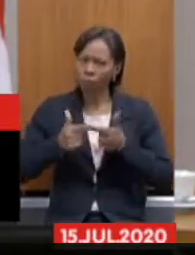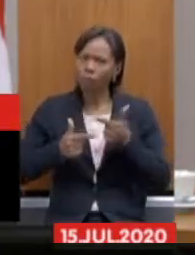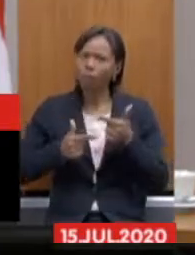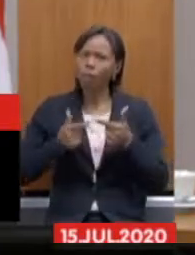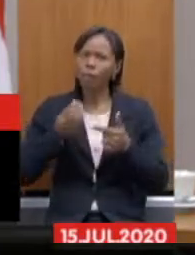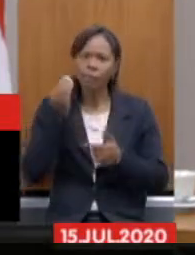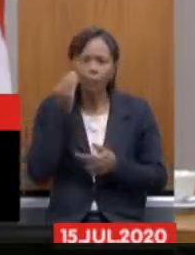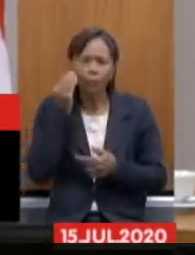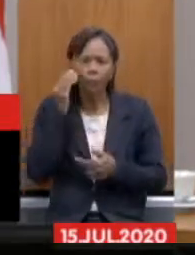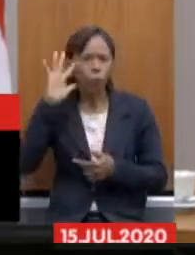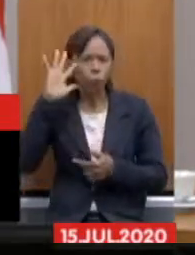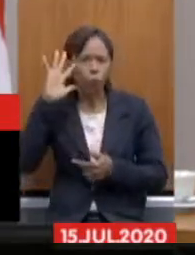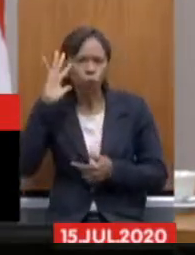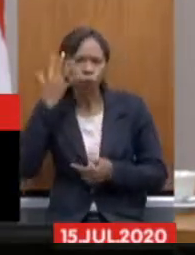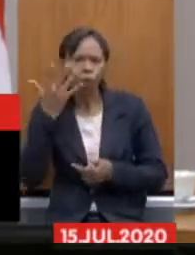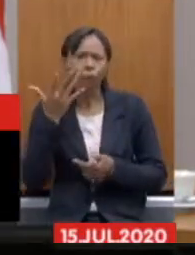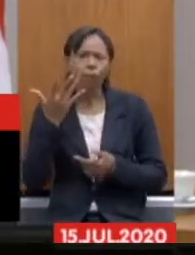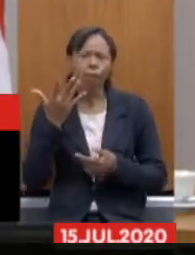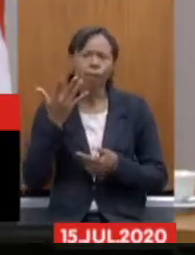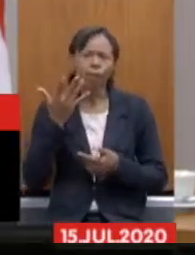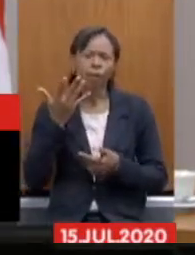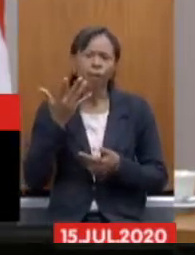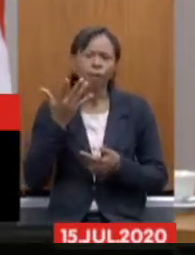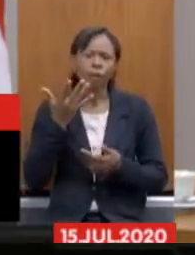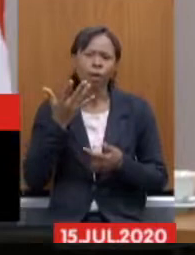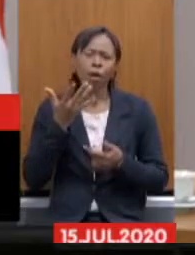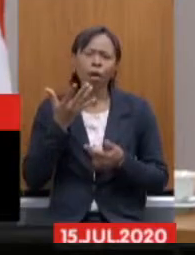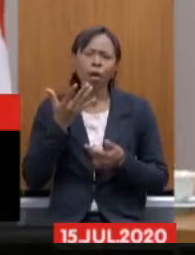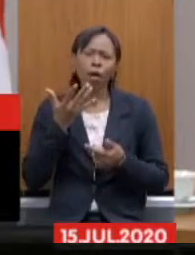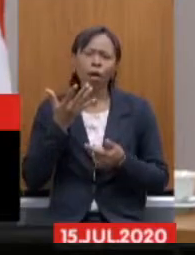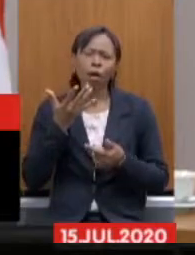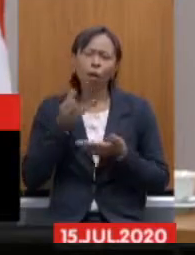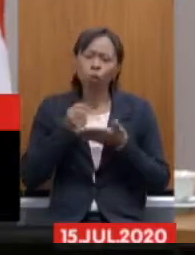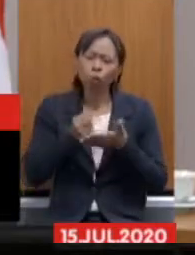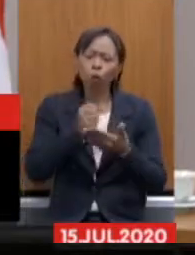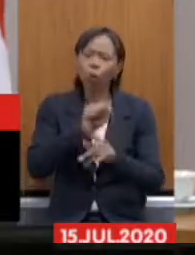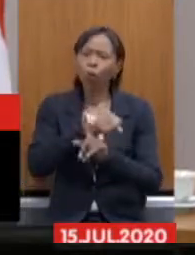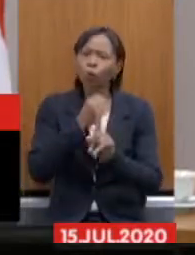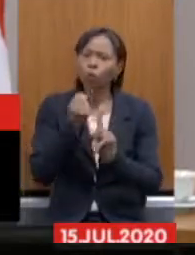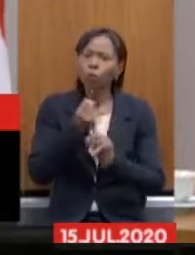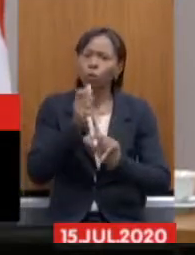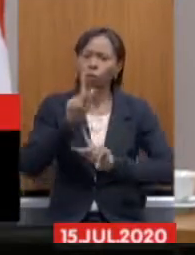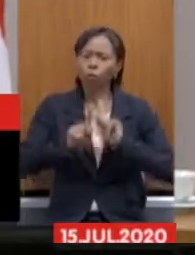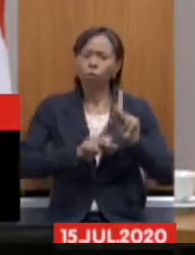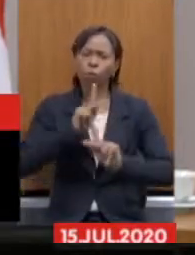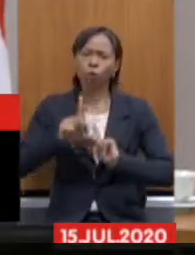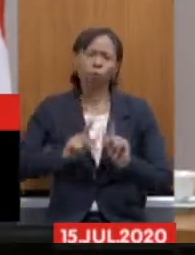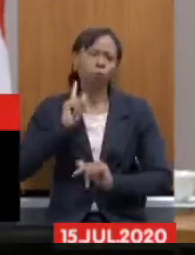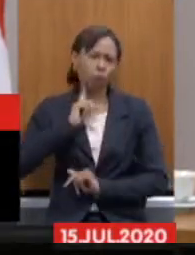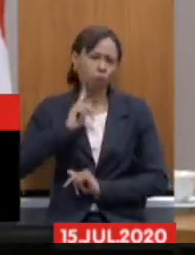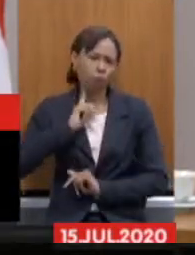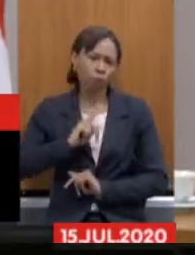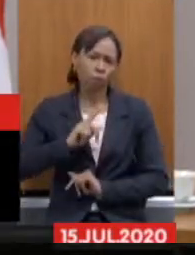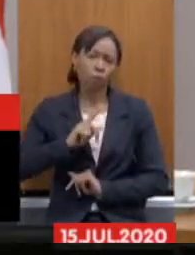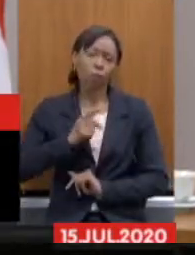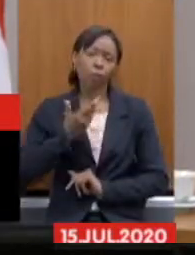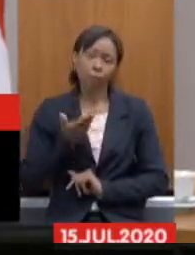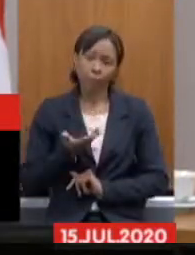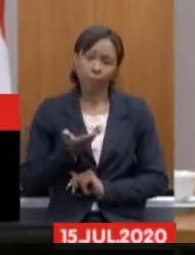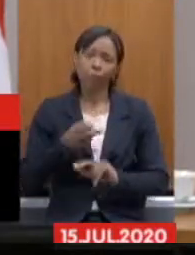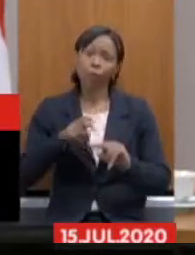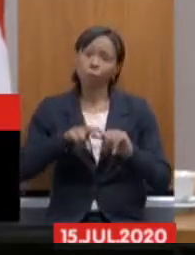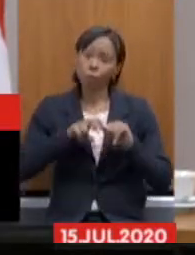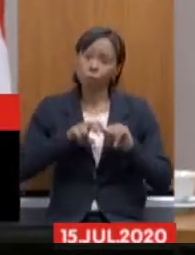procurando atender as necessidades do povo mineiro e que por isso passa pelas necessidades